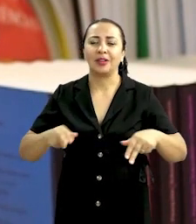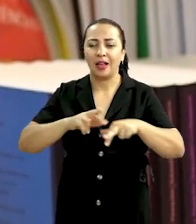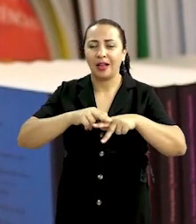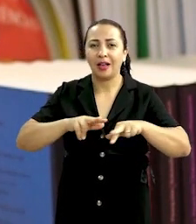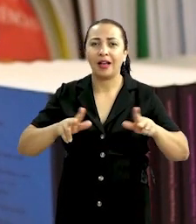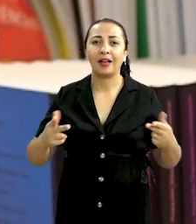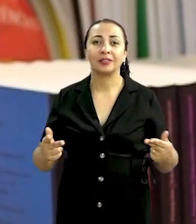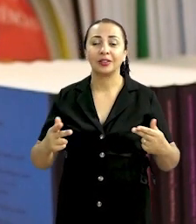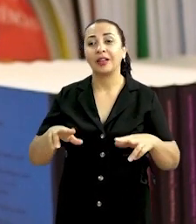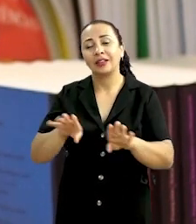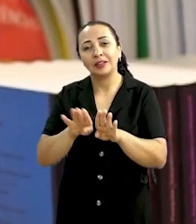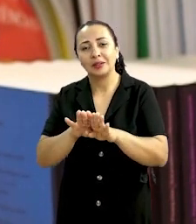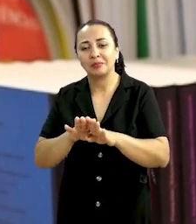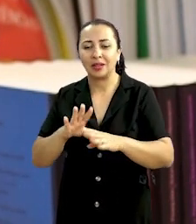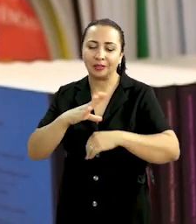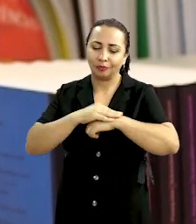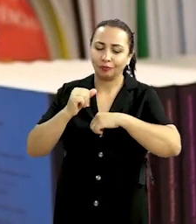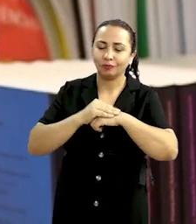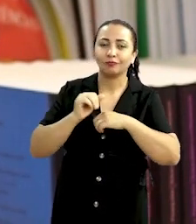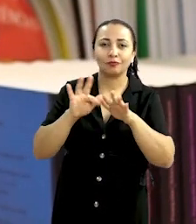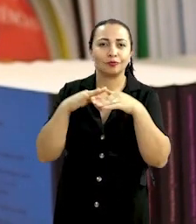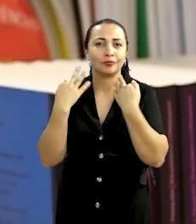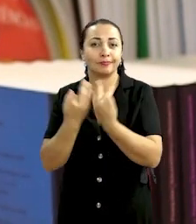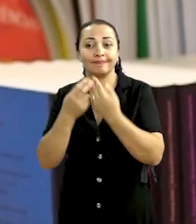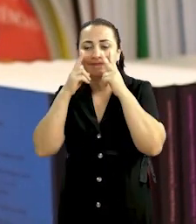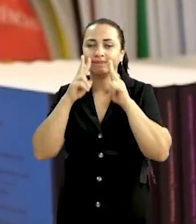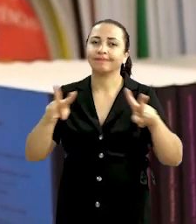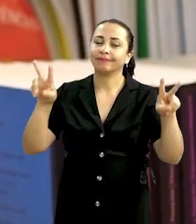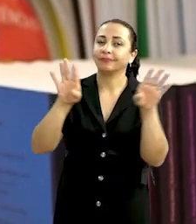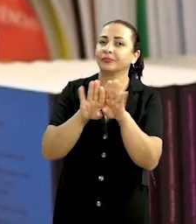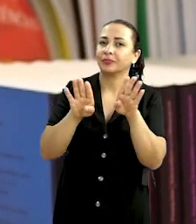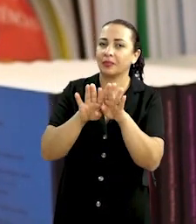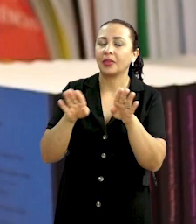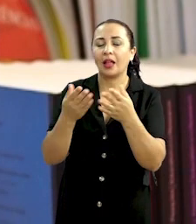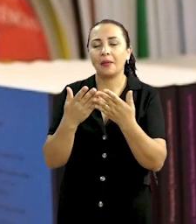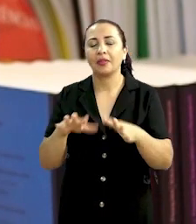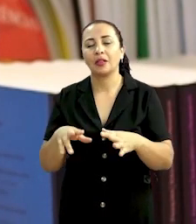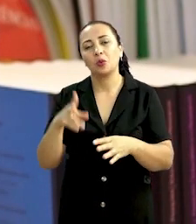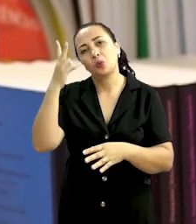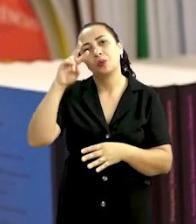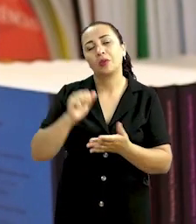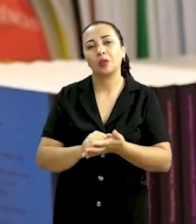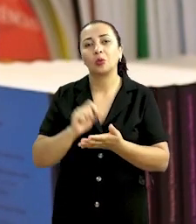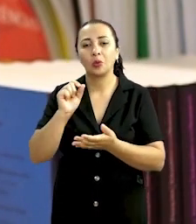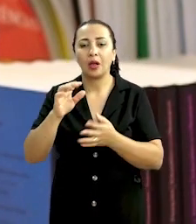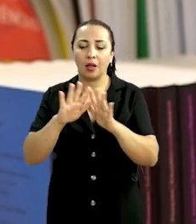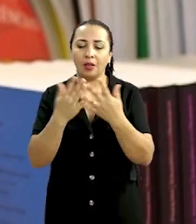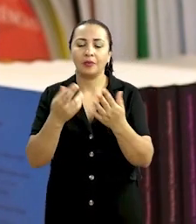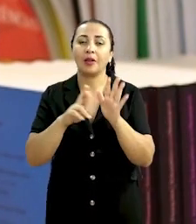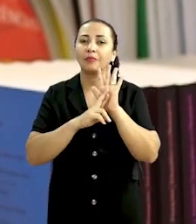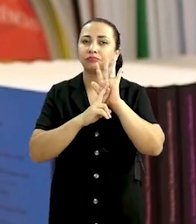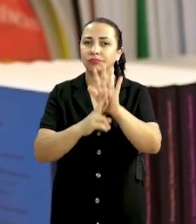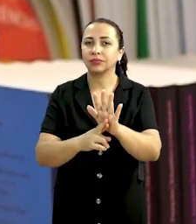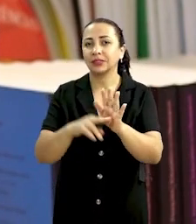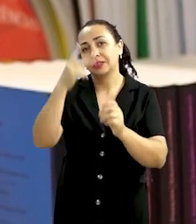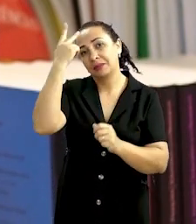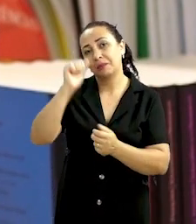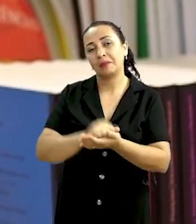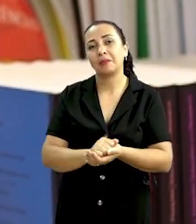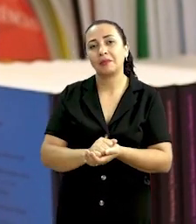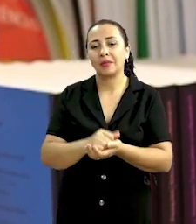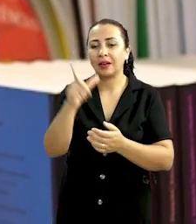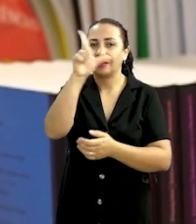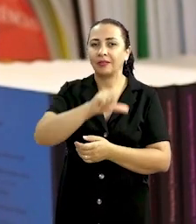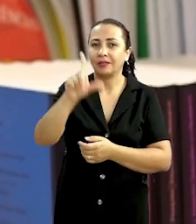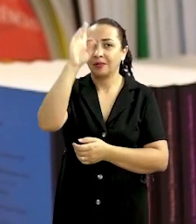étnicos, pertencimentos afetivos. E esse olhar também acaba sendo uma metáfora, né, do que o livro representa